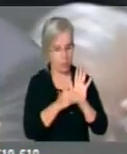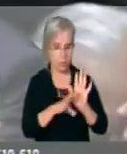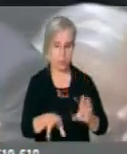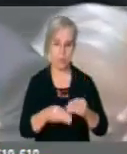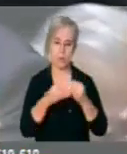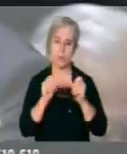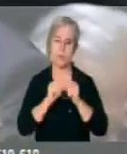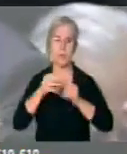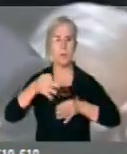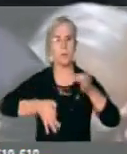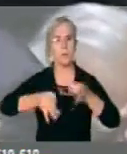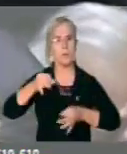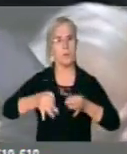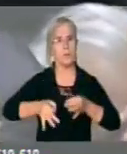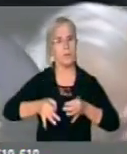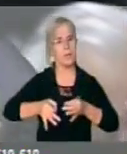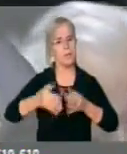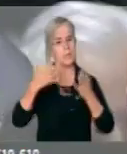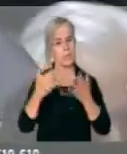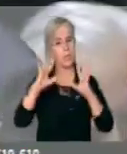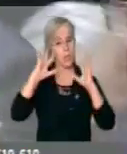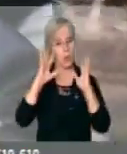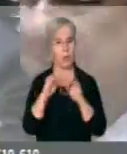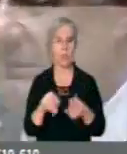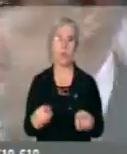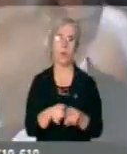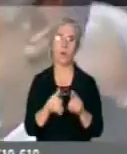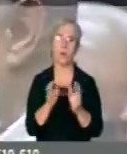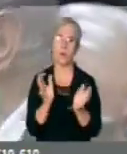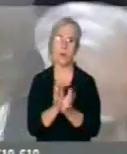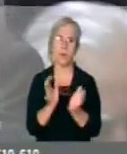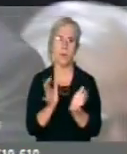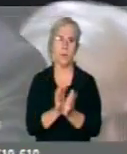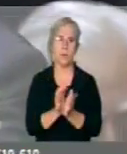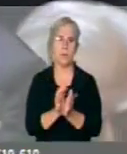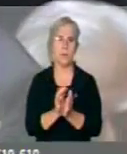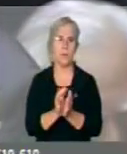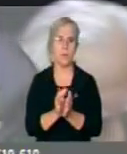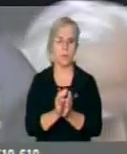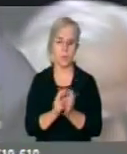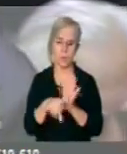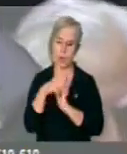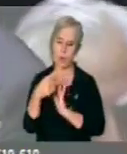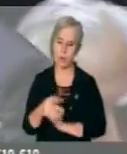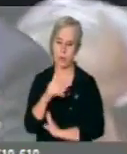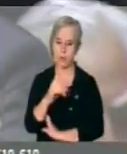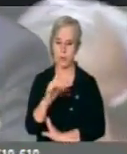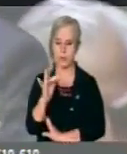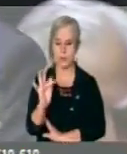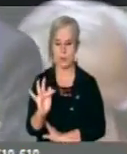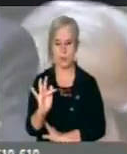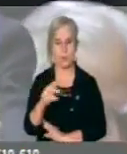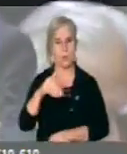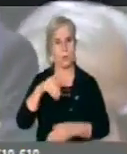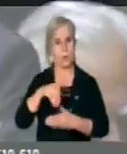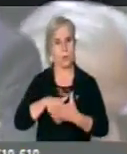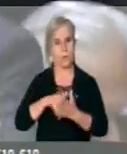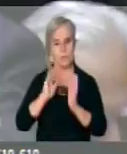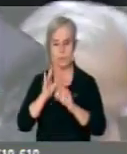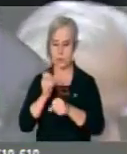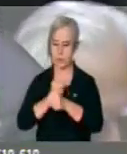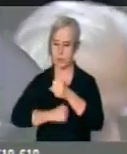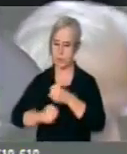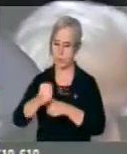faz justiça e é um reconhecimento da bancada do Distrito Federal, que numa votação no ano